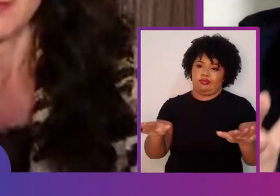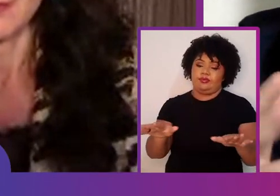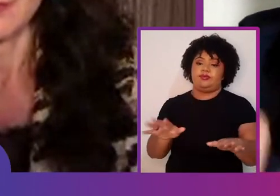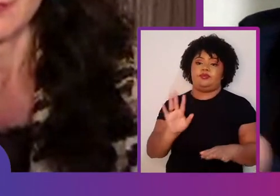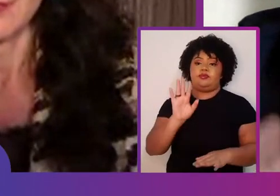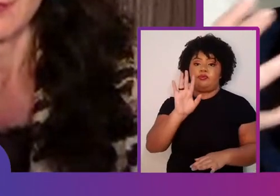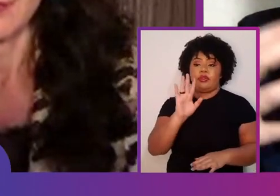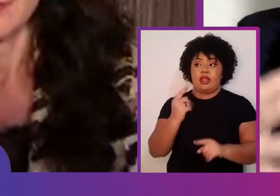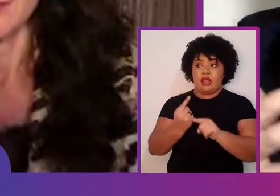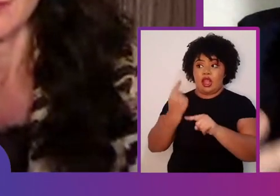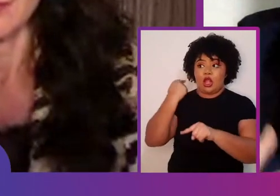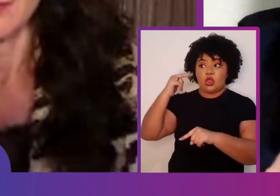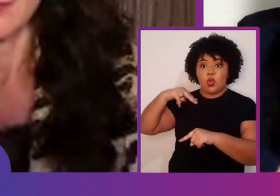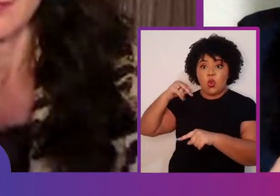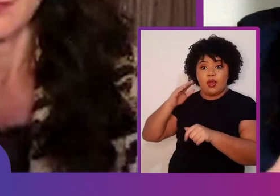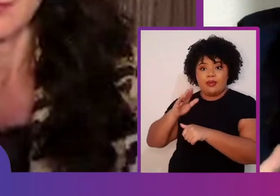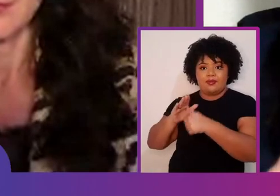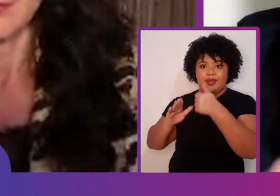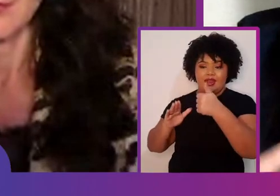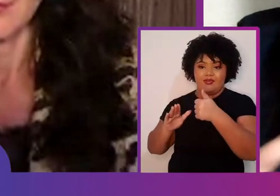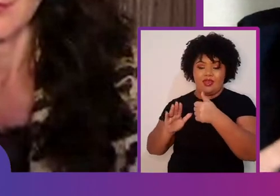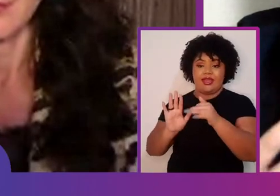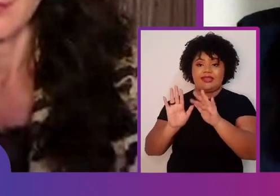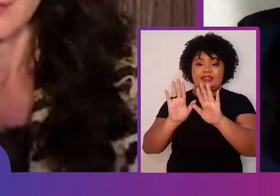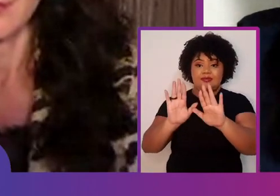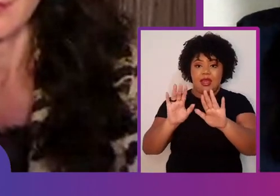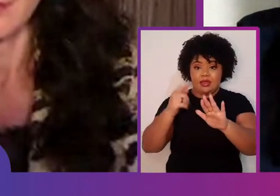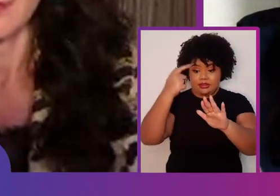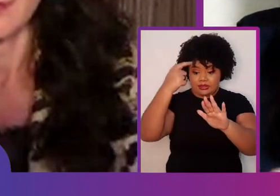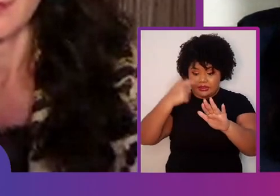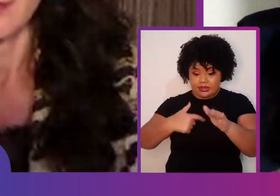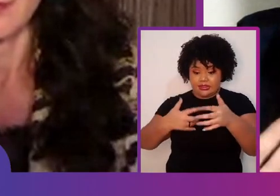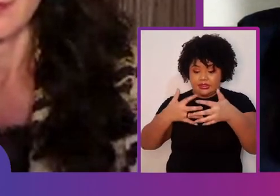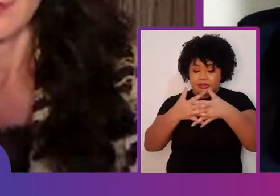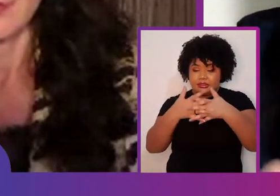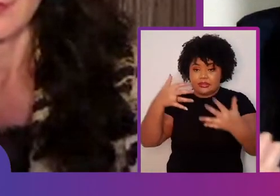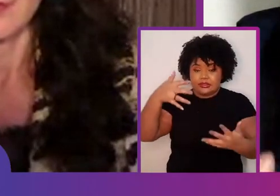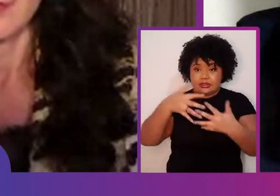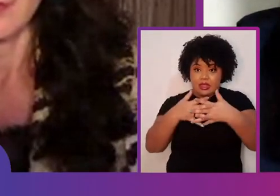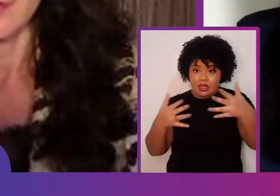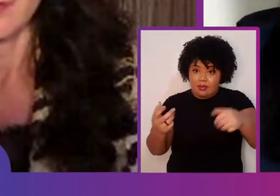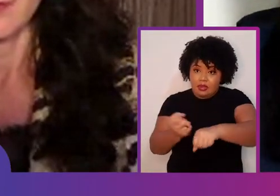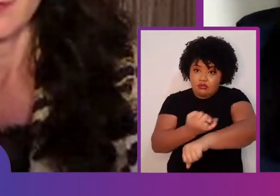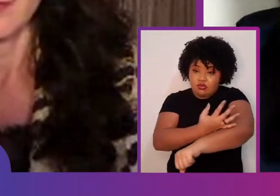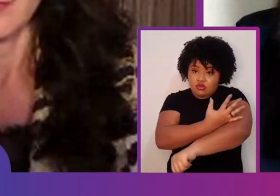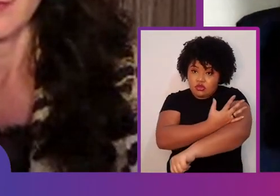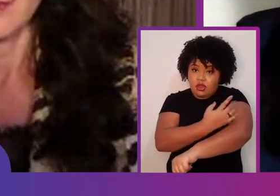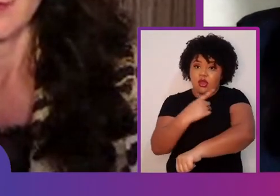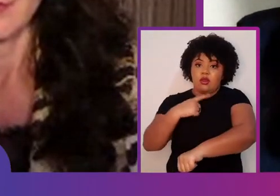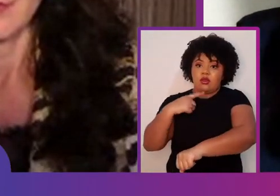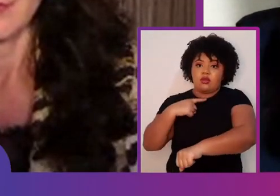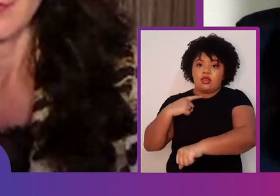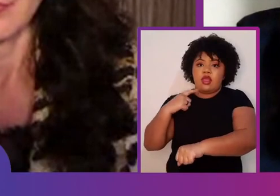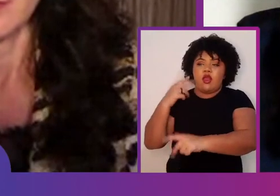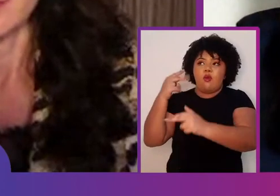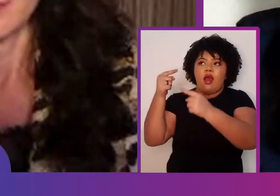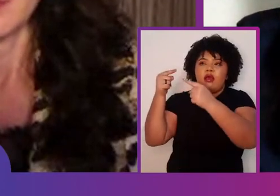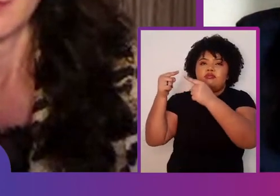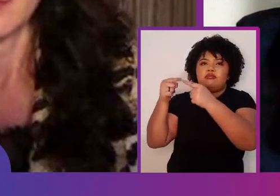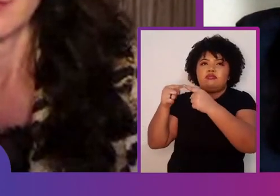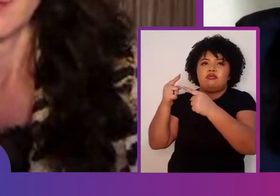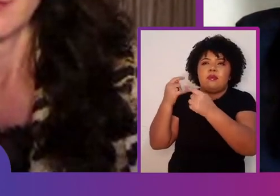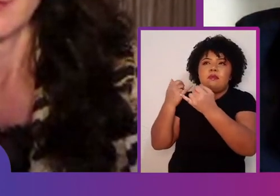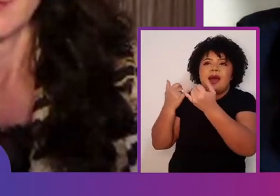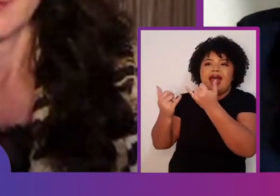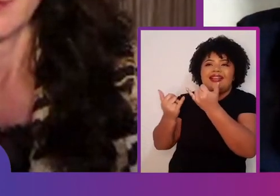dimensão, todo o nosso sistema emocional é capaz de fazer generalizações. Vou dar um exemplo simples. Se